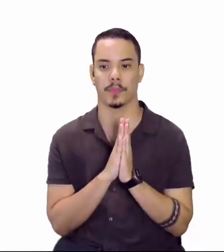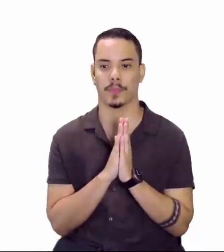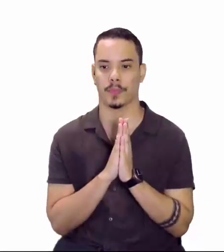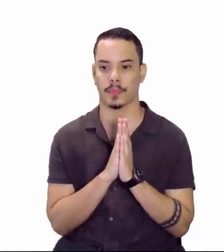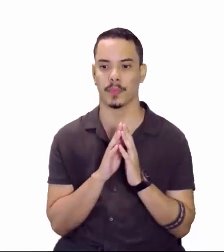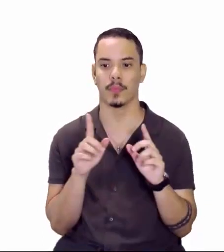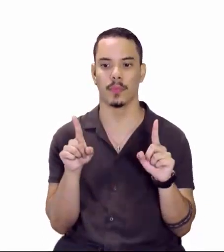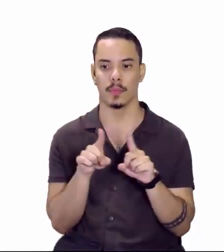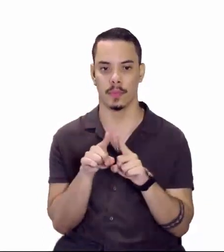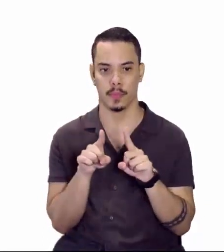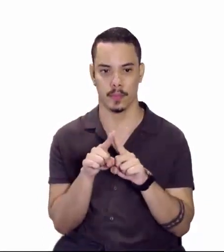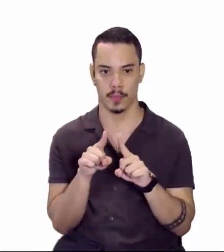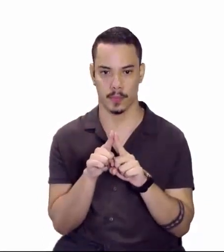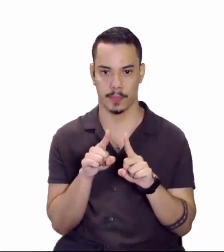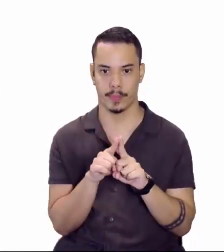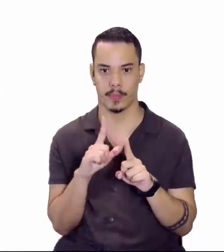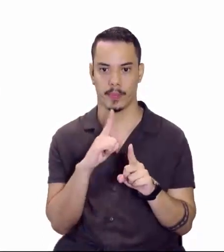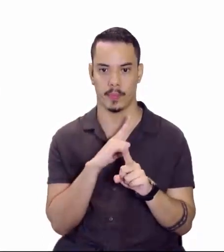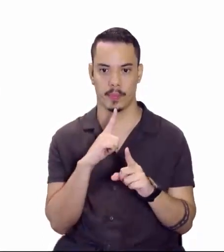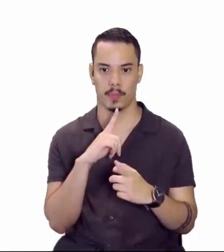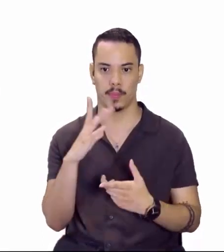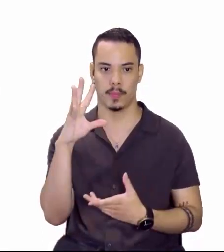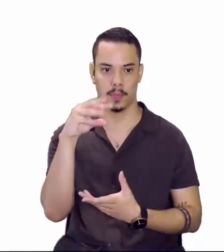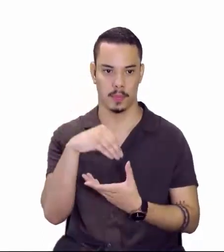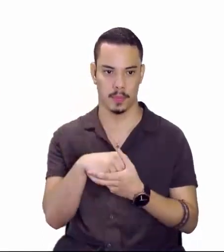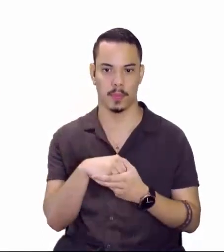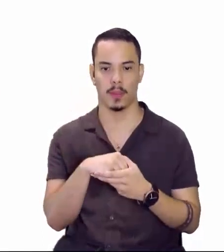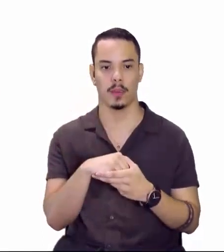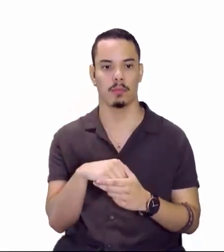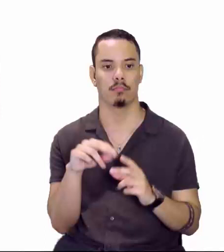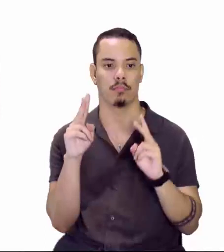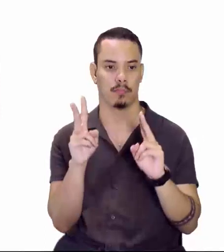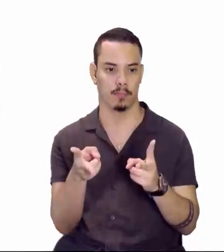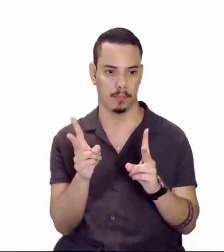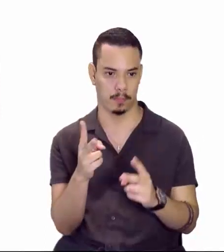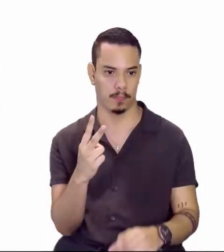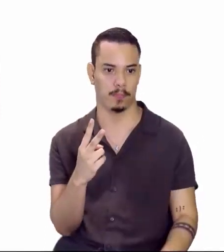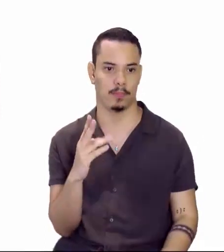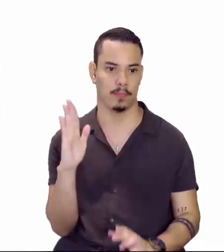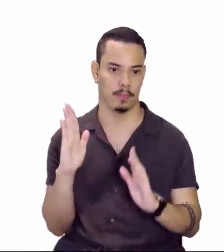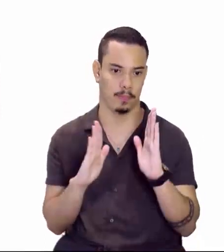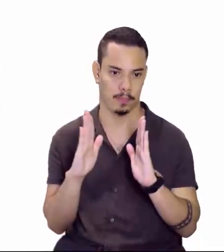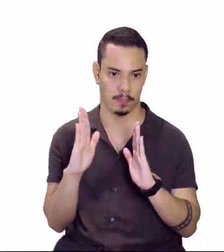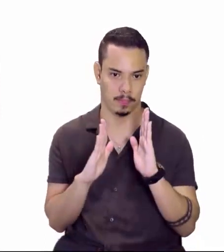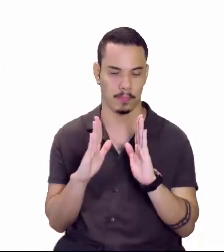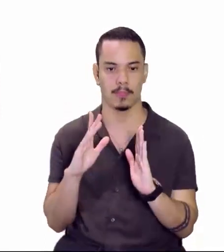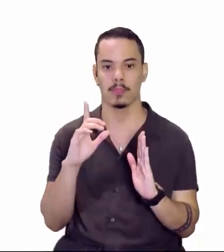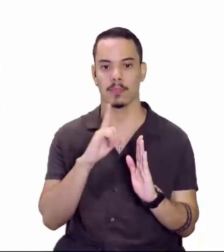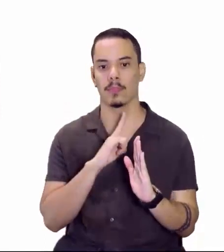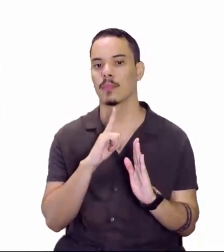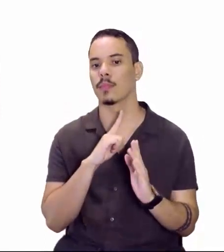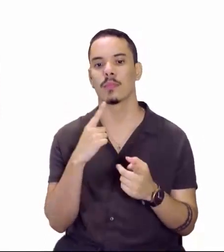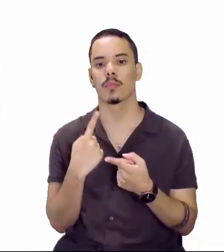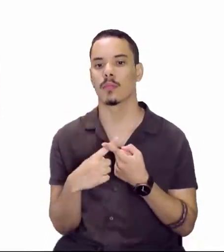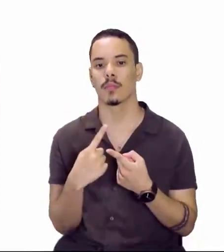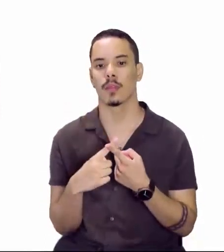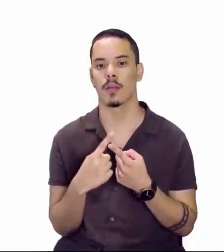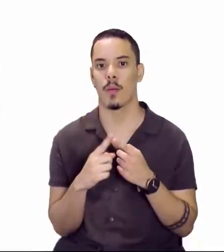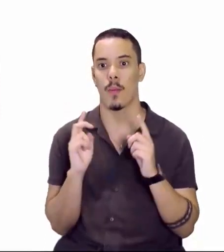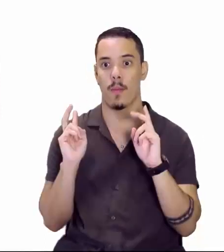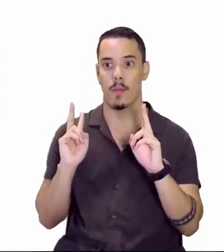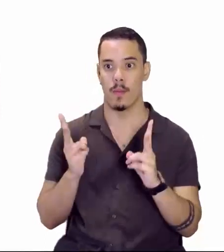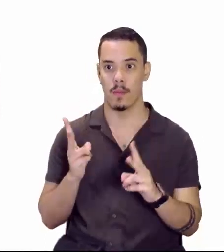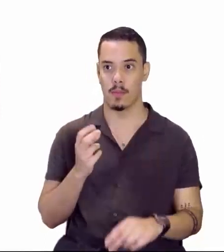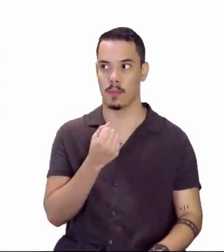Geralmente, os elementos que ocupam o mesmo período é porque eles têm o mesmo